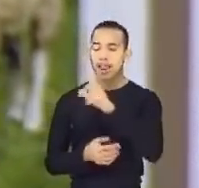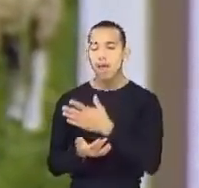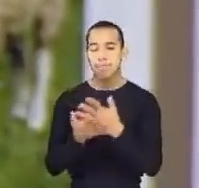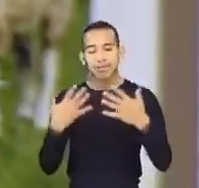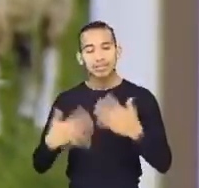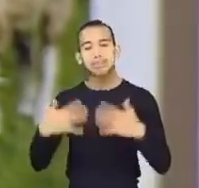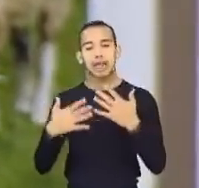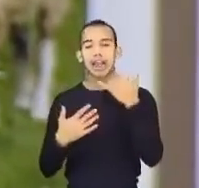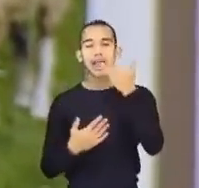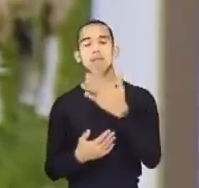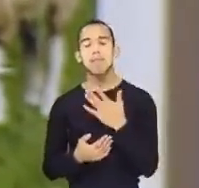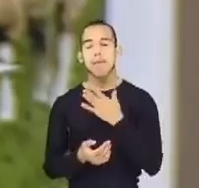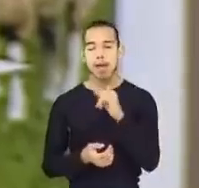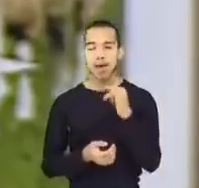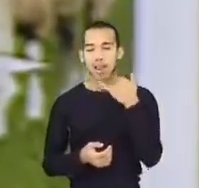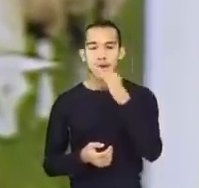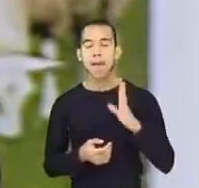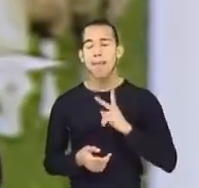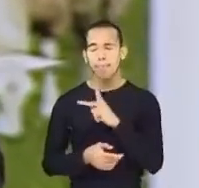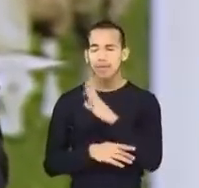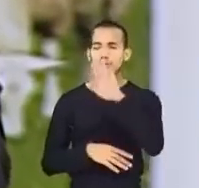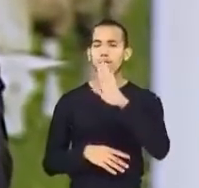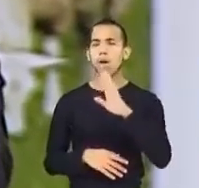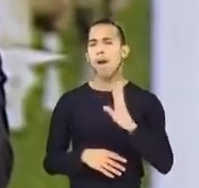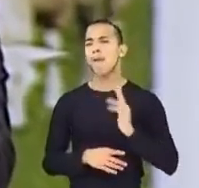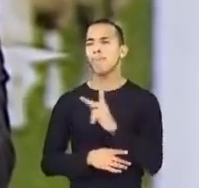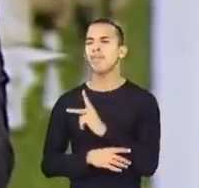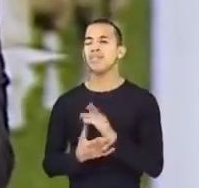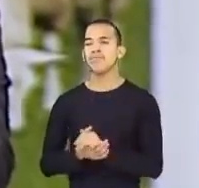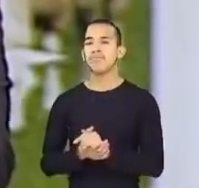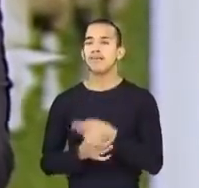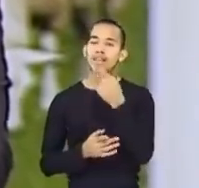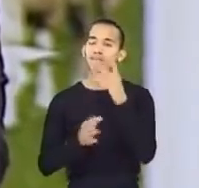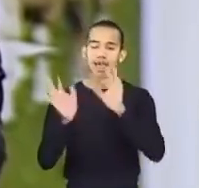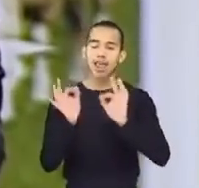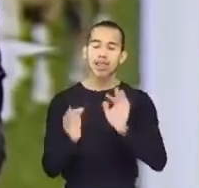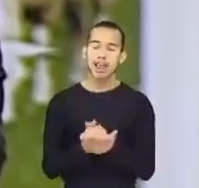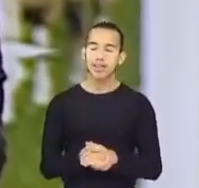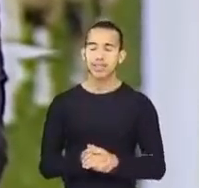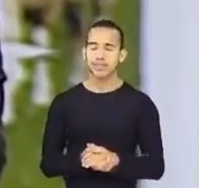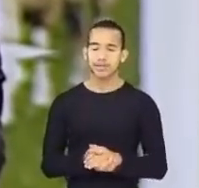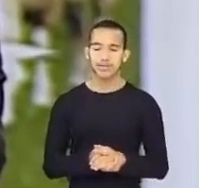pro meu irmão, pro bispo. Ô, bispo, vocês não falaram nada, bispo. Era da igreja dele.